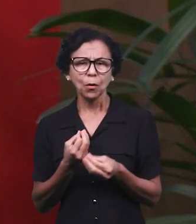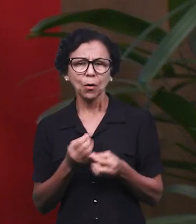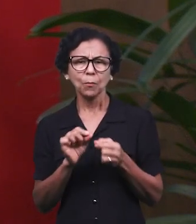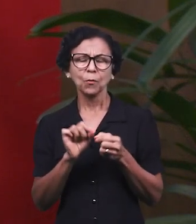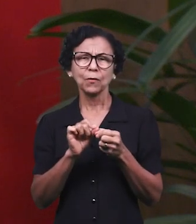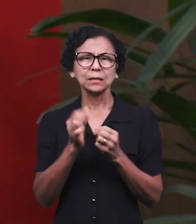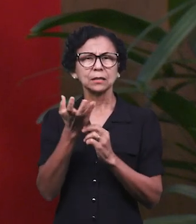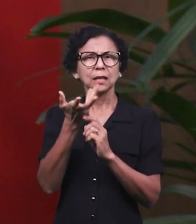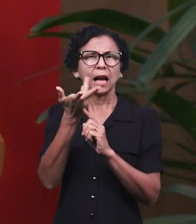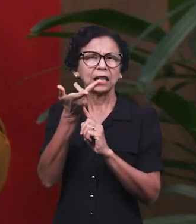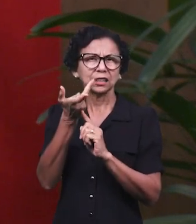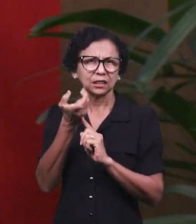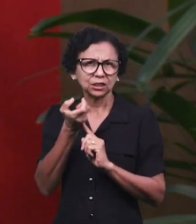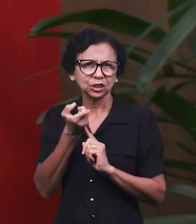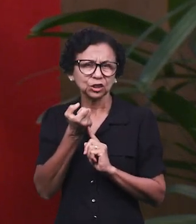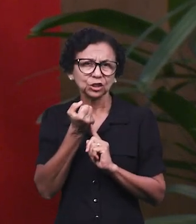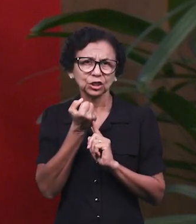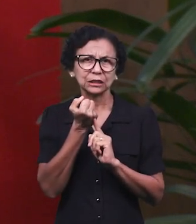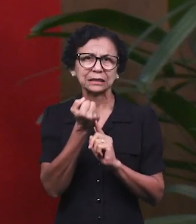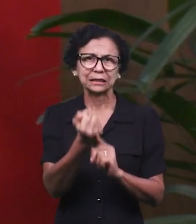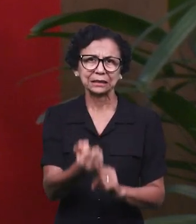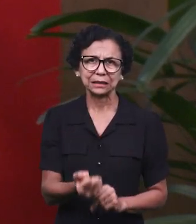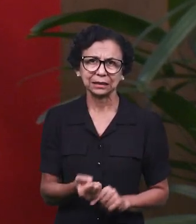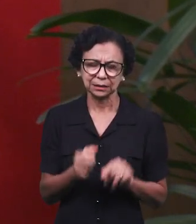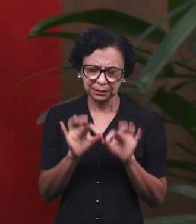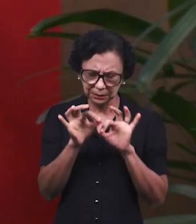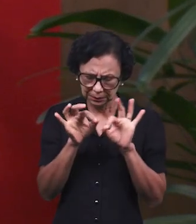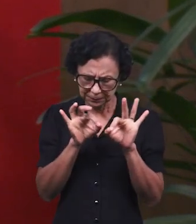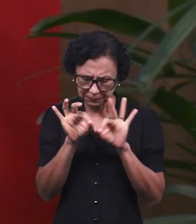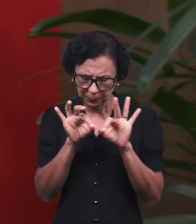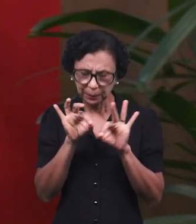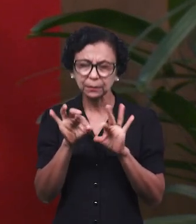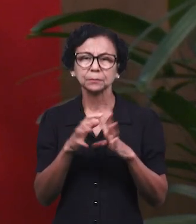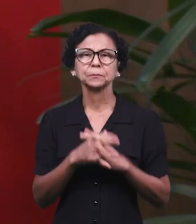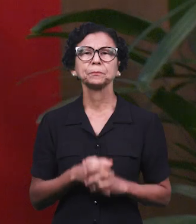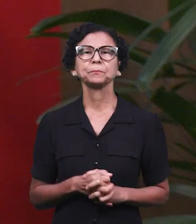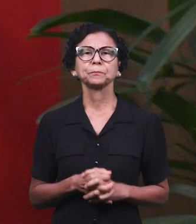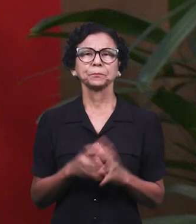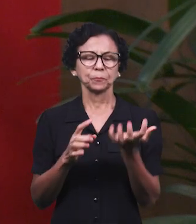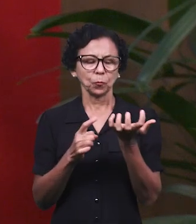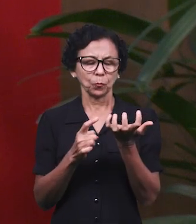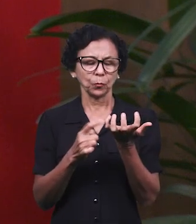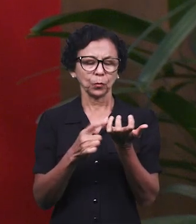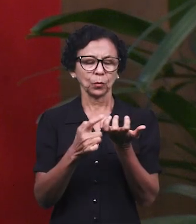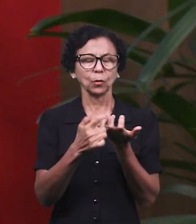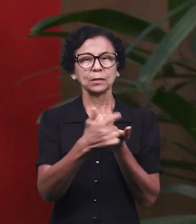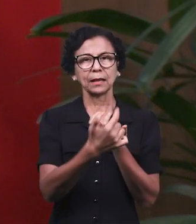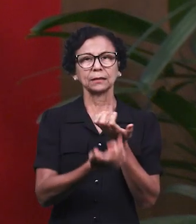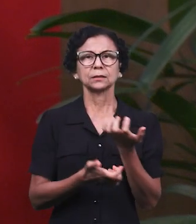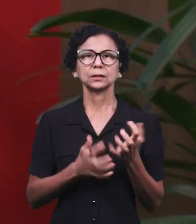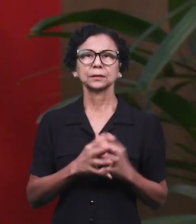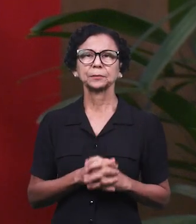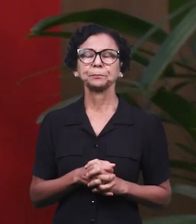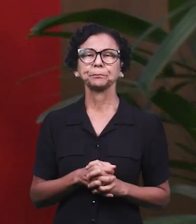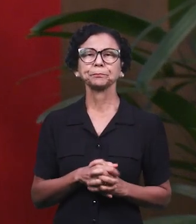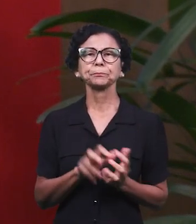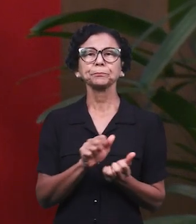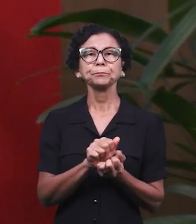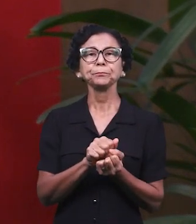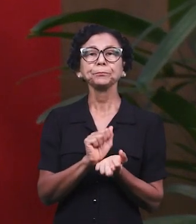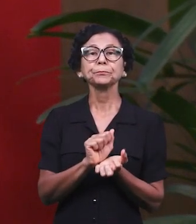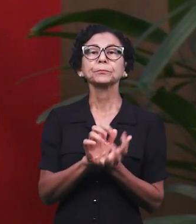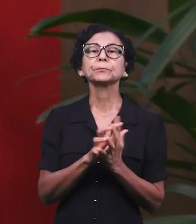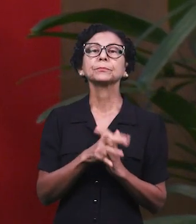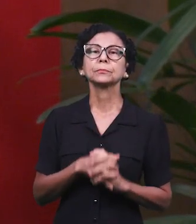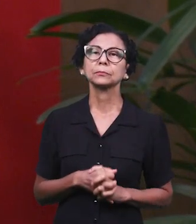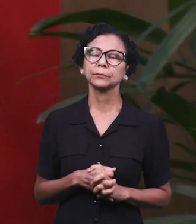liberdade artística, se pode dizer assim, no momento da criação daquele dente. E os cuidados que nós devemos ter com a